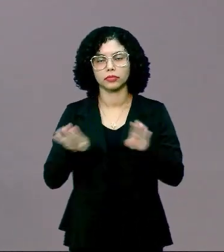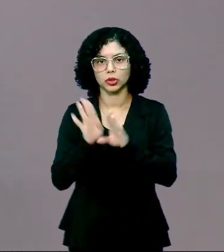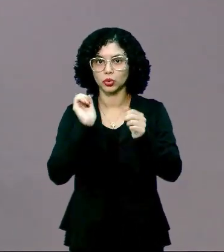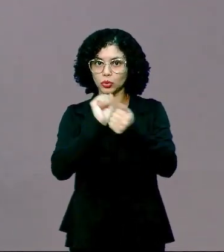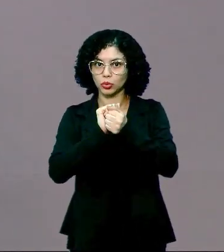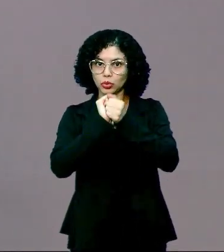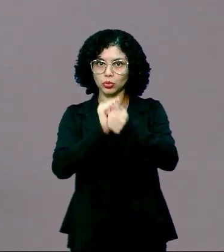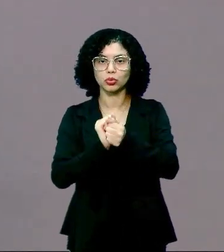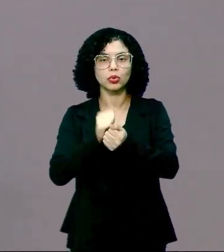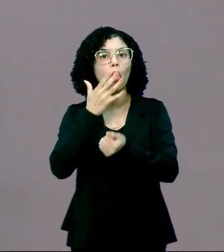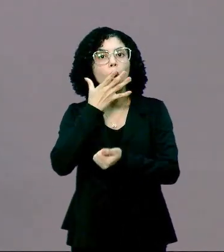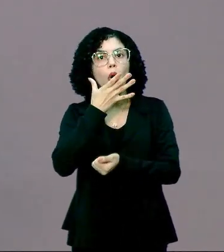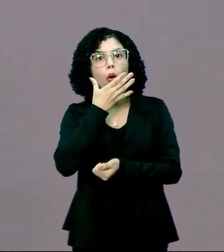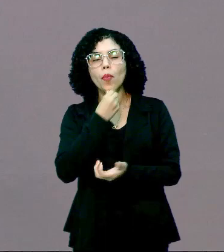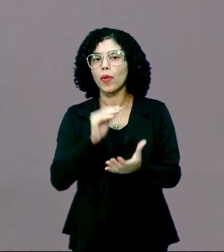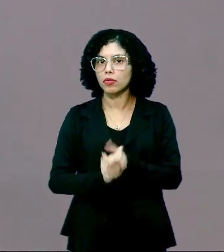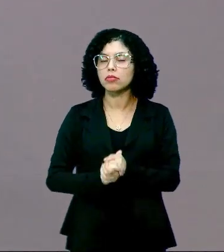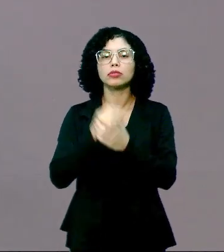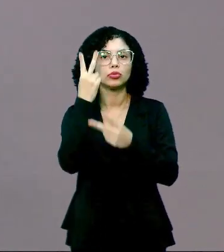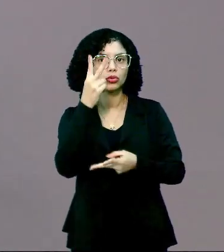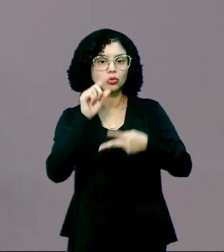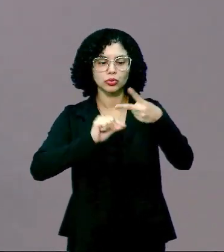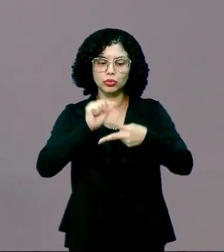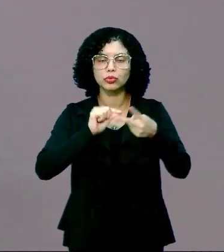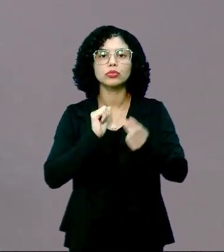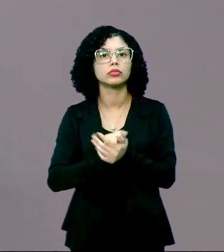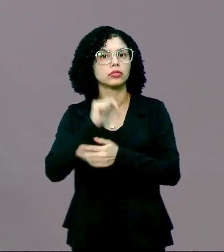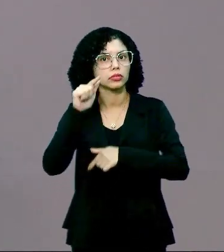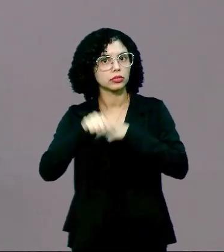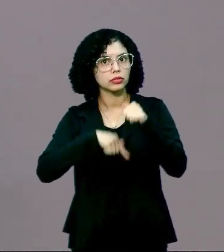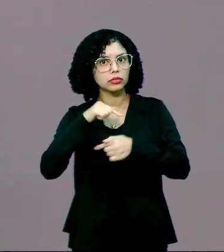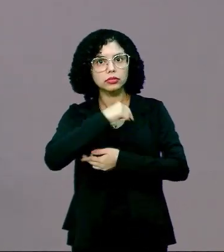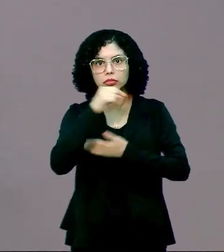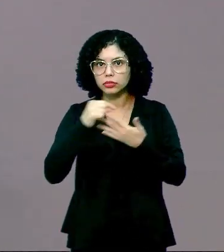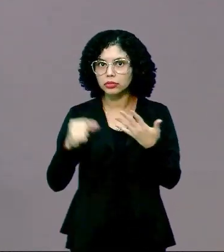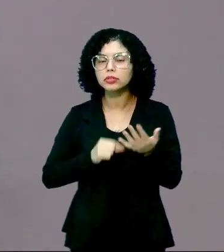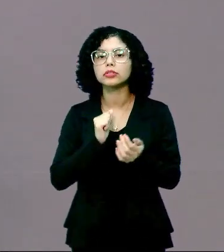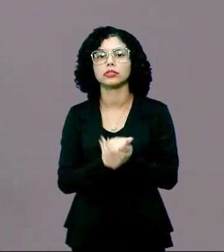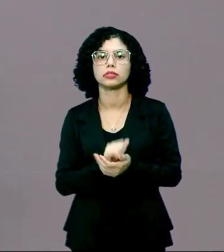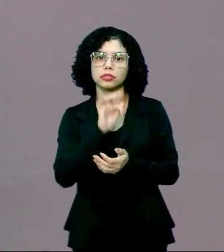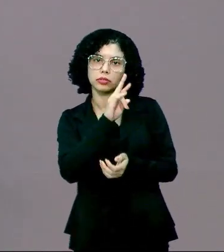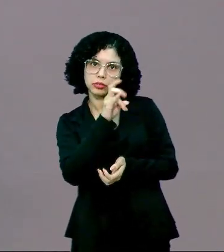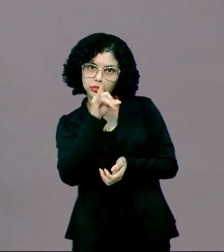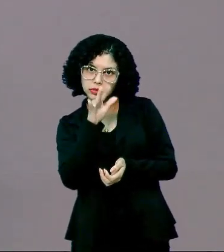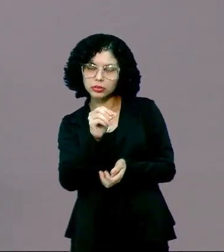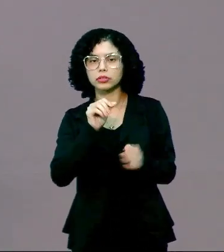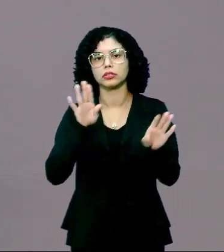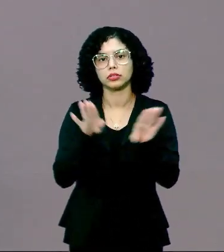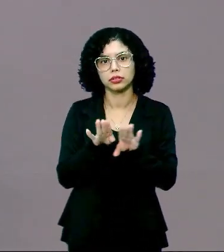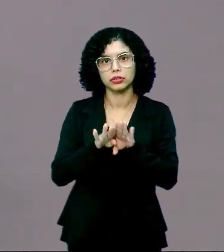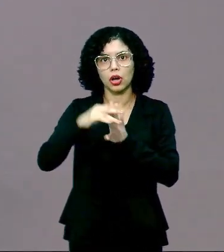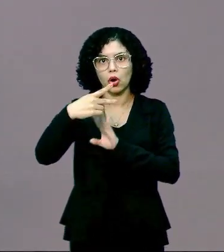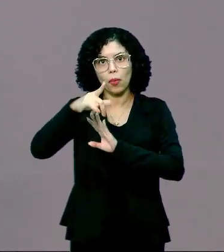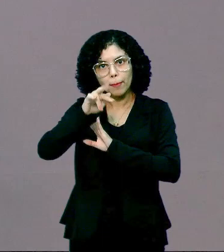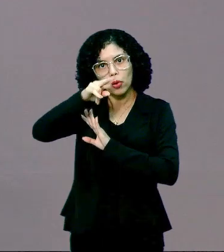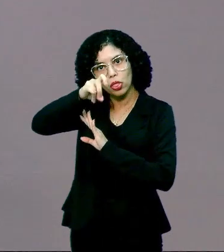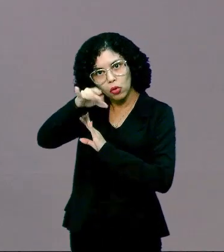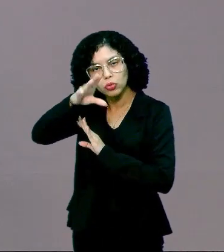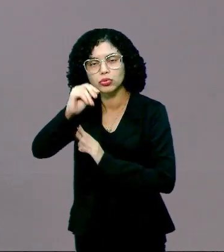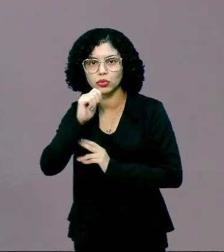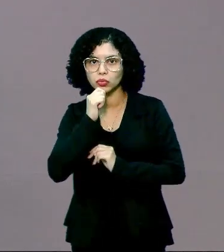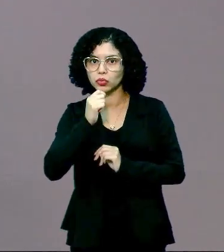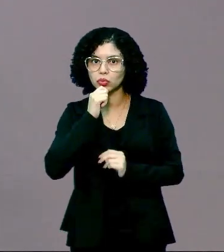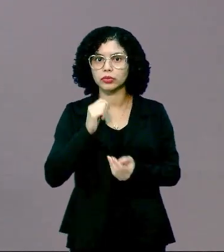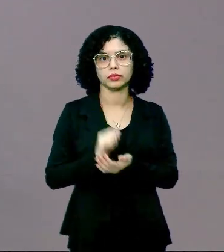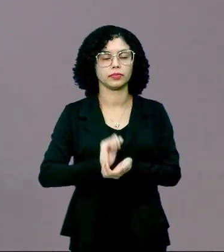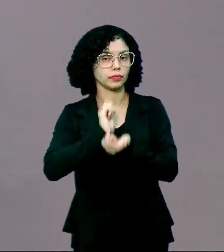seu marido, descobriram dois elementos químicos radioativos, que é o rádio e o polônio. Então, Marie Curie